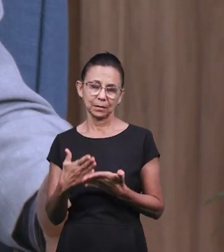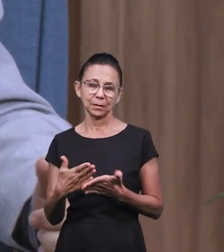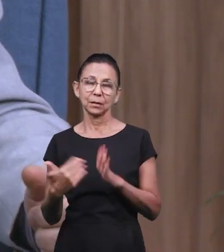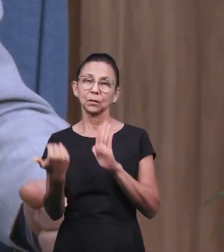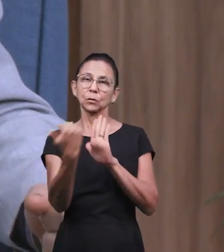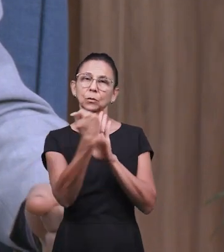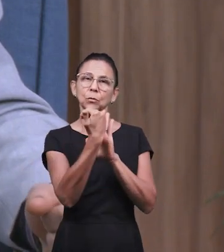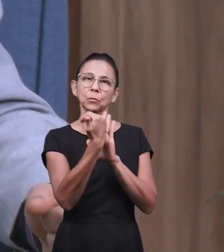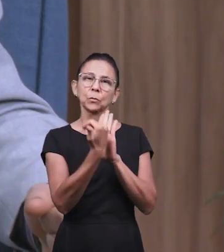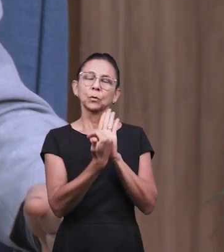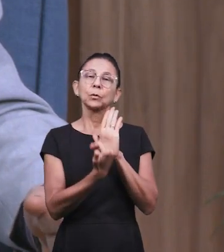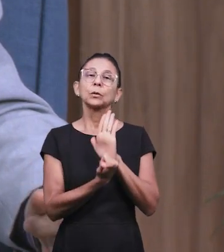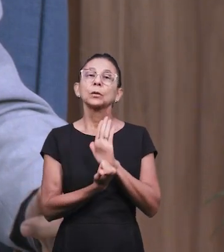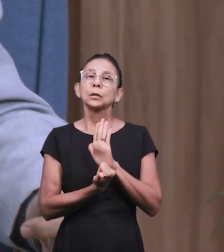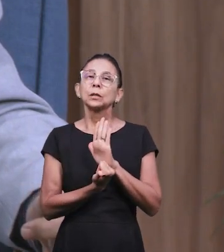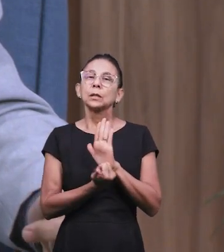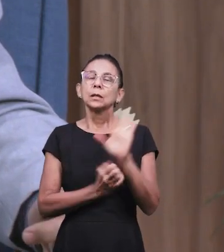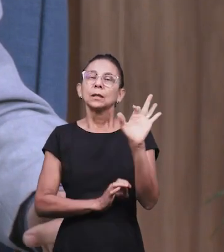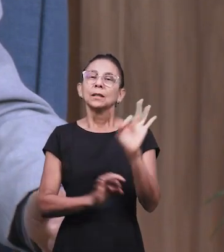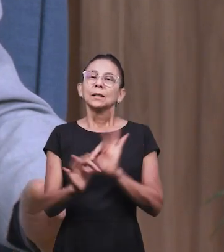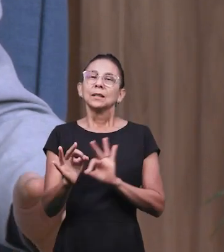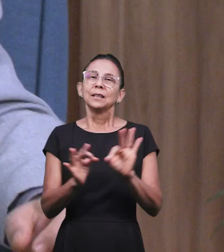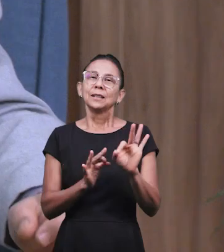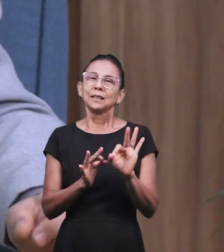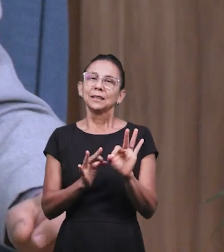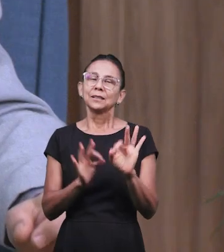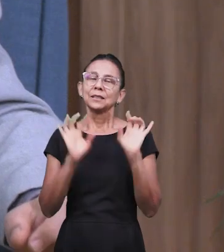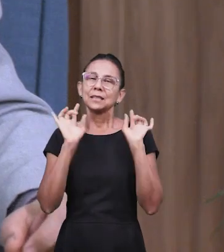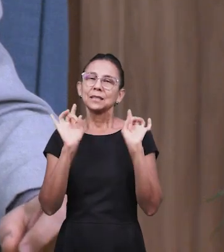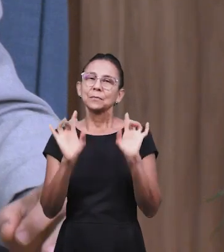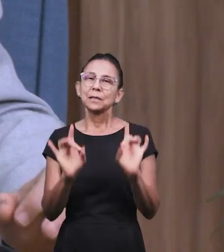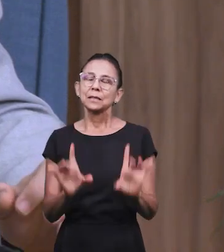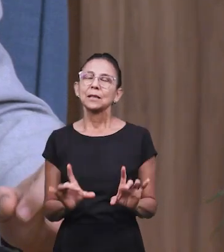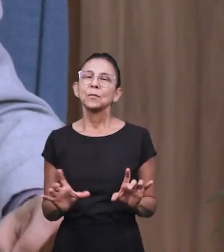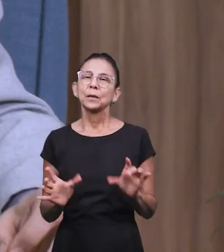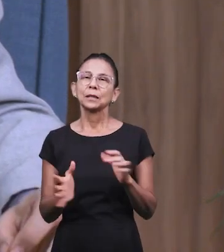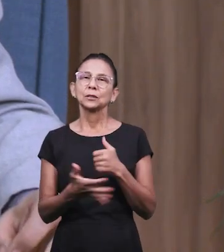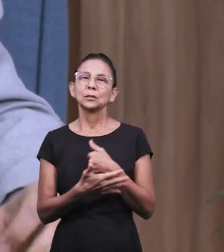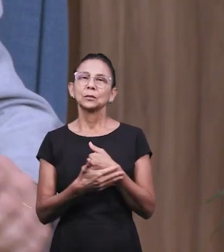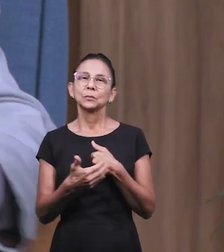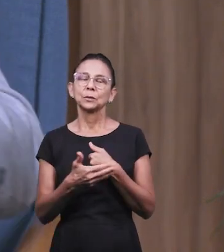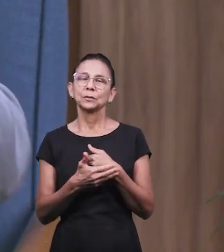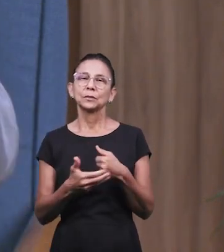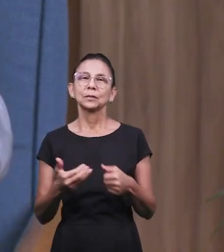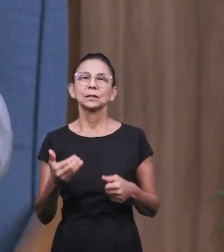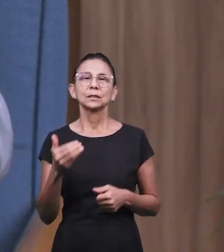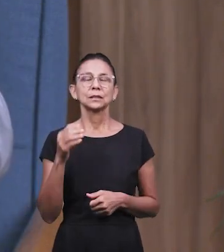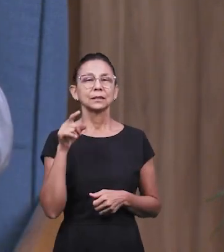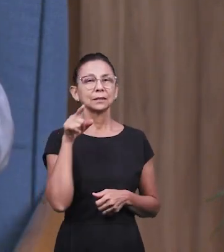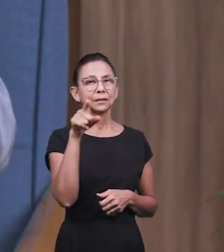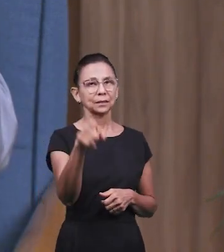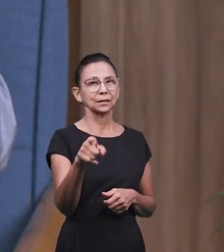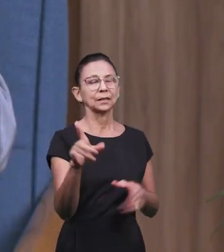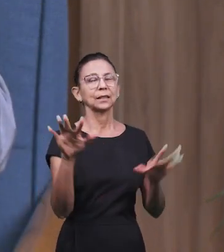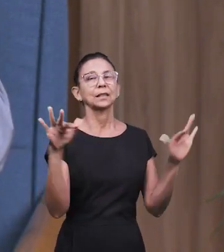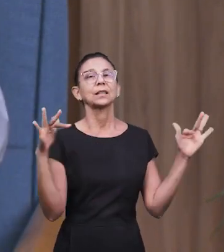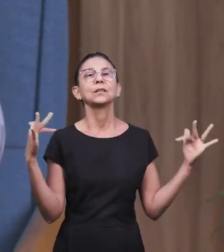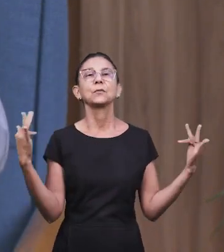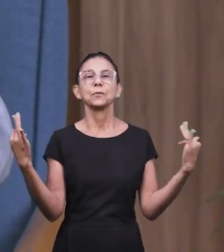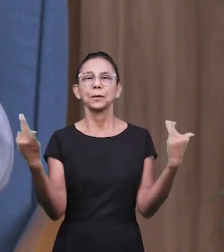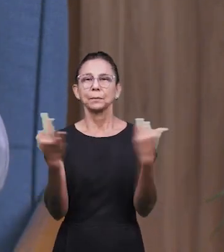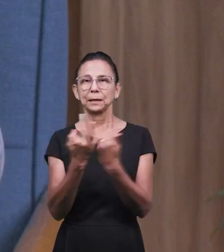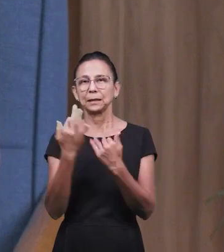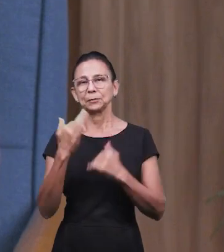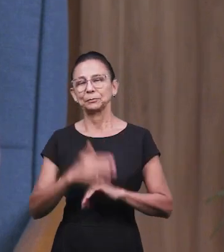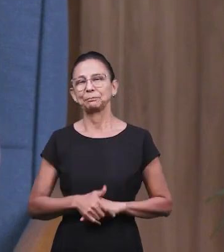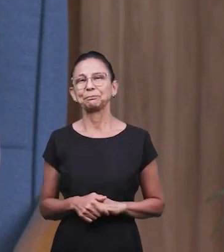agora mais uma edição de um programa que é feito especialmente e com todo carinho, tanto para você quanto para toda